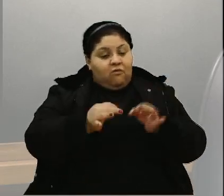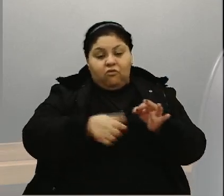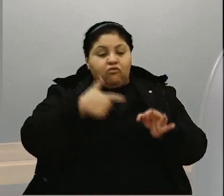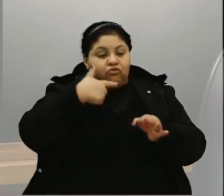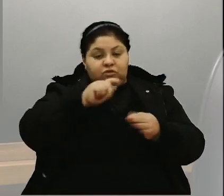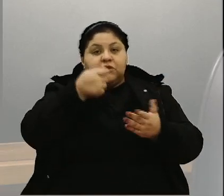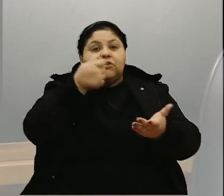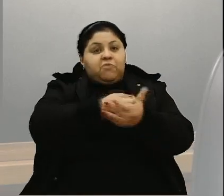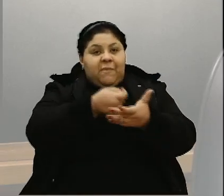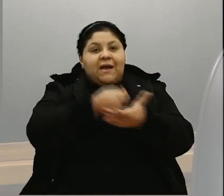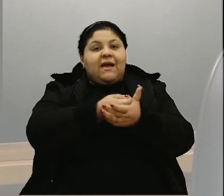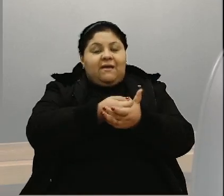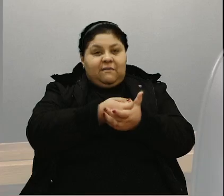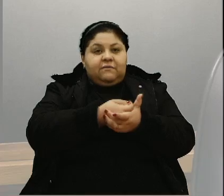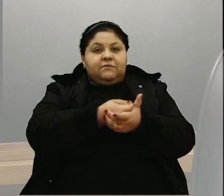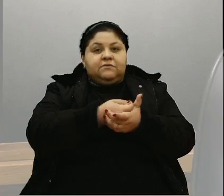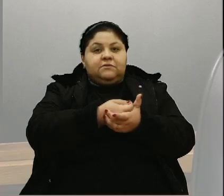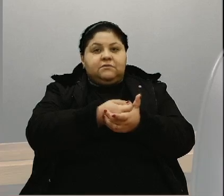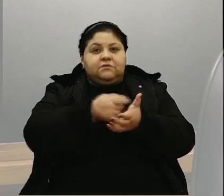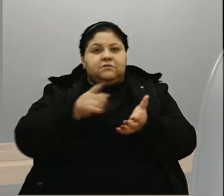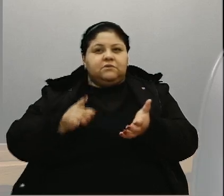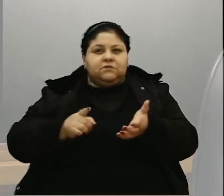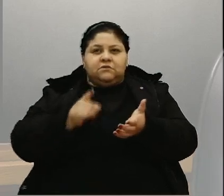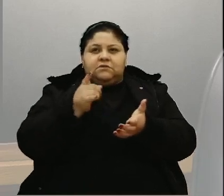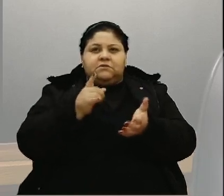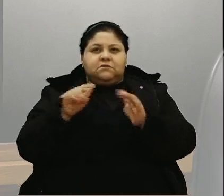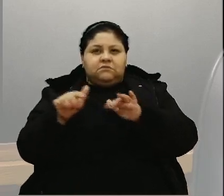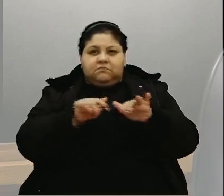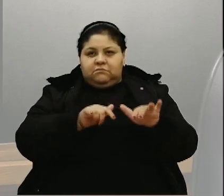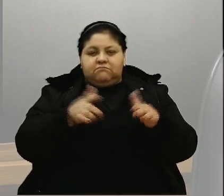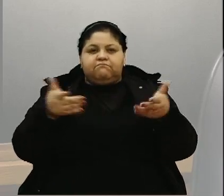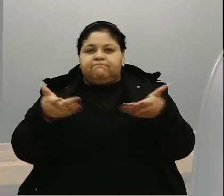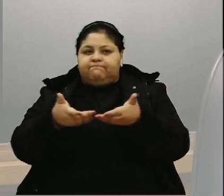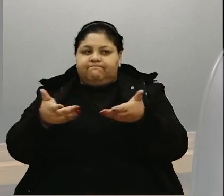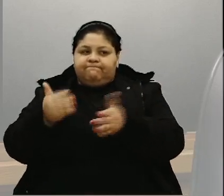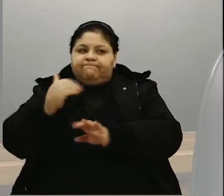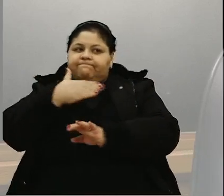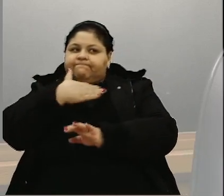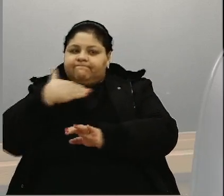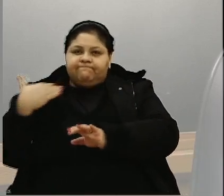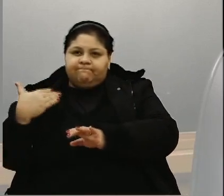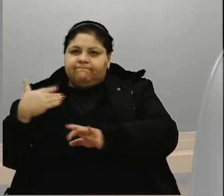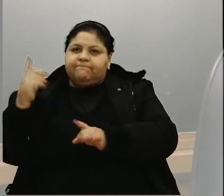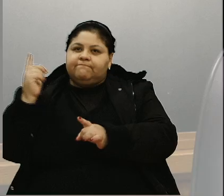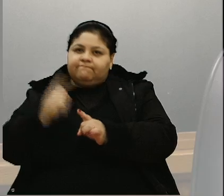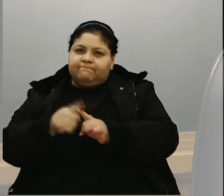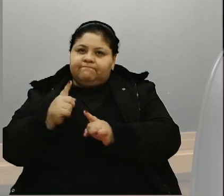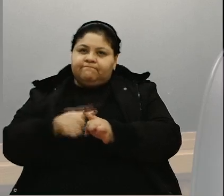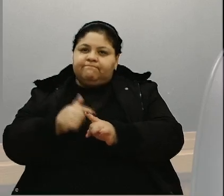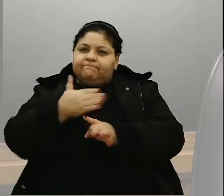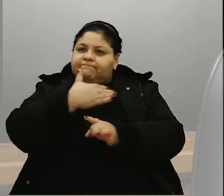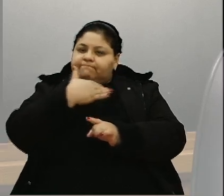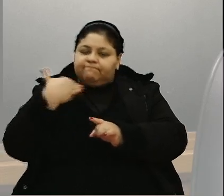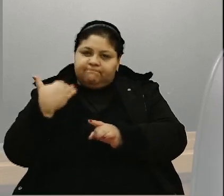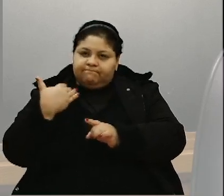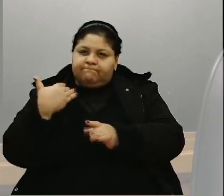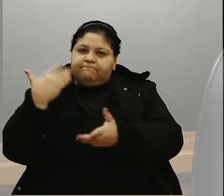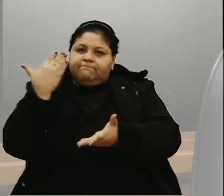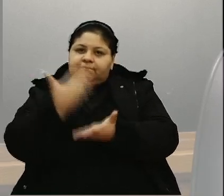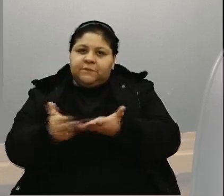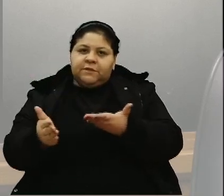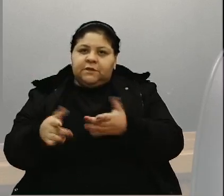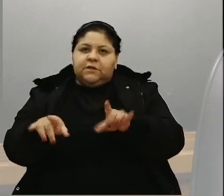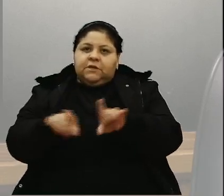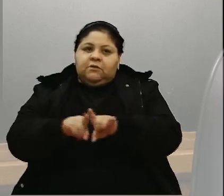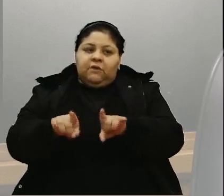pagar e realizar no último semana e acabou falecendo em função disso. É uma perda muito grande